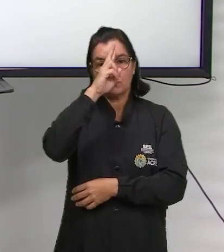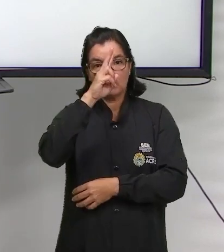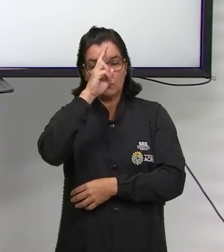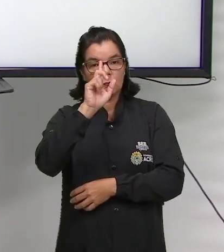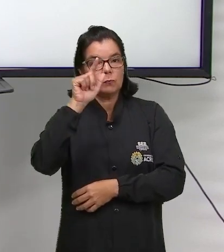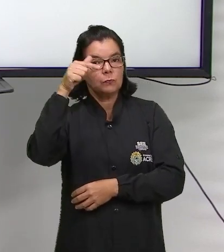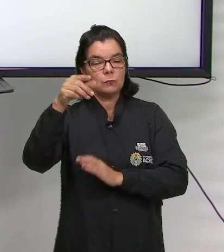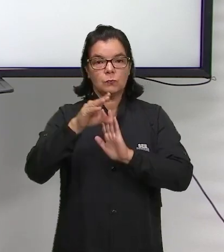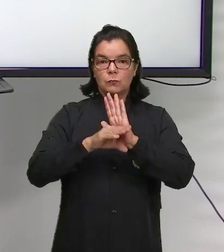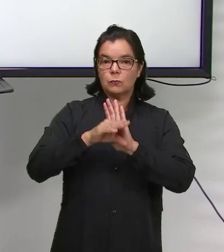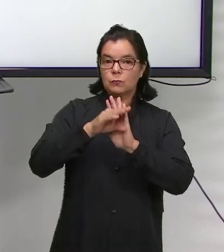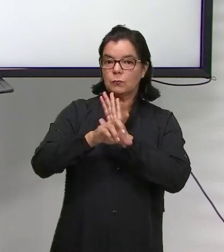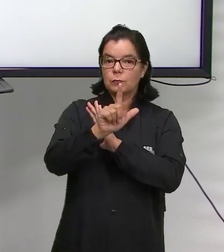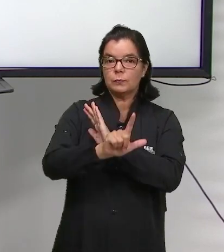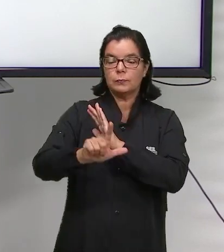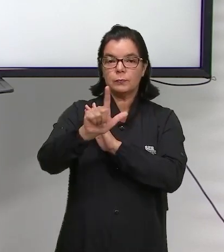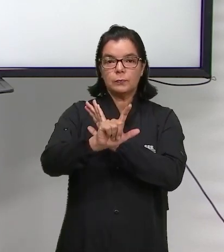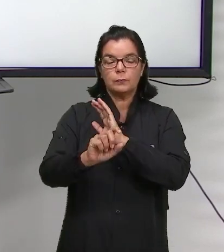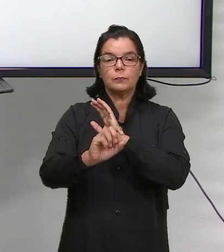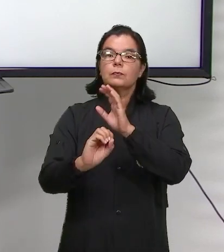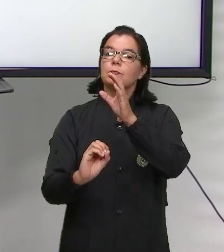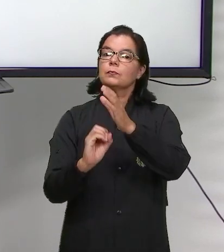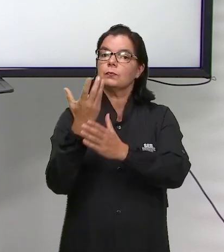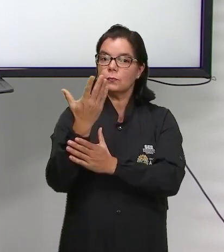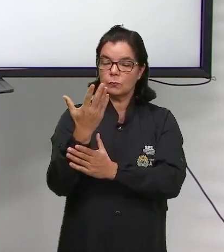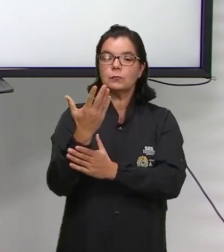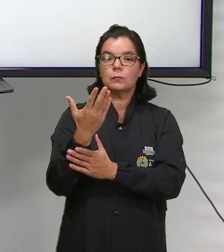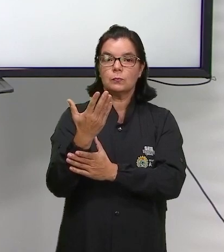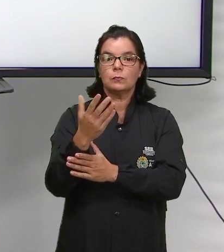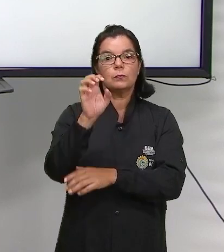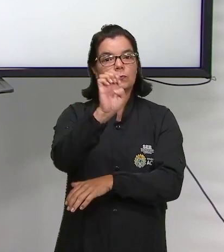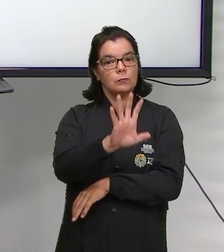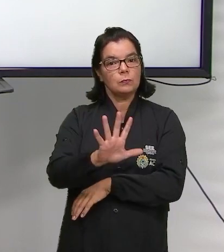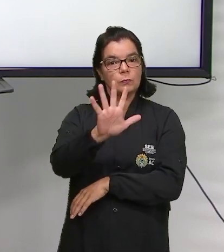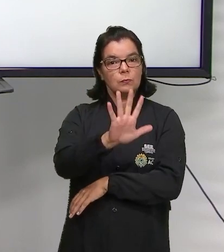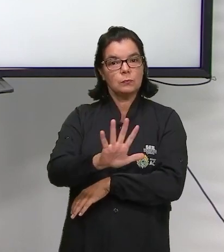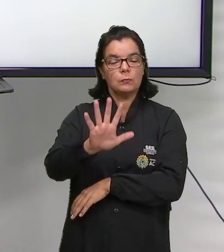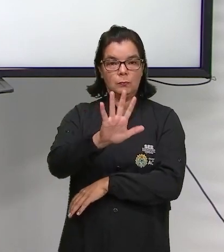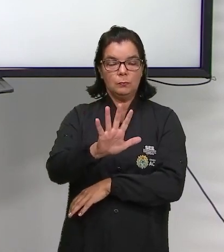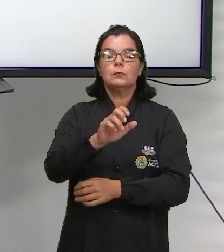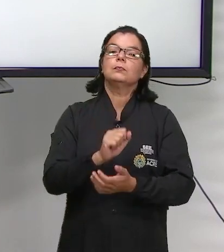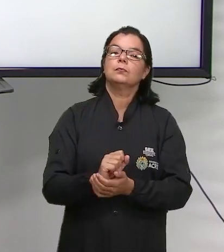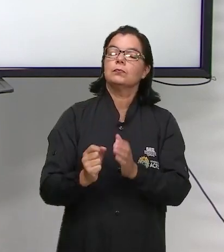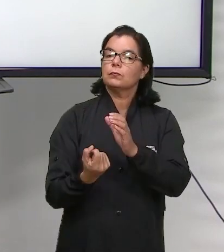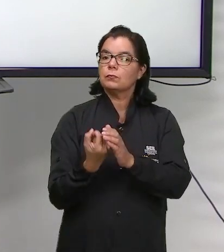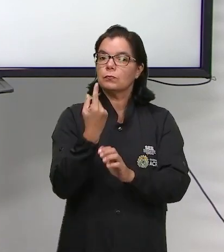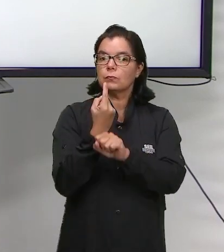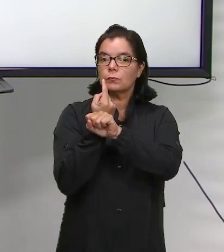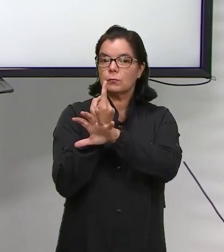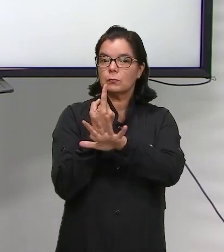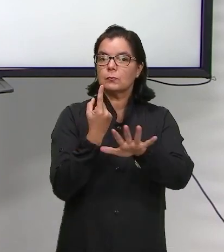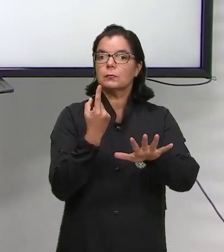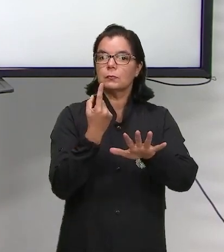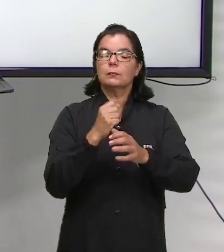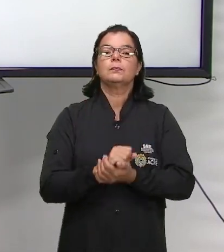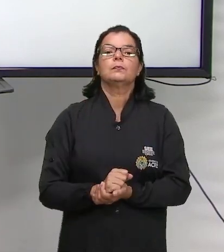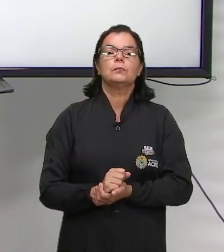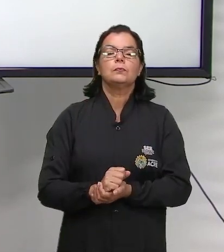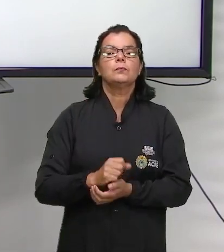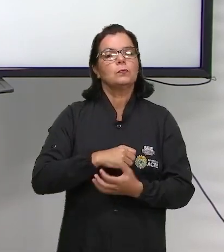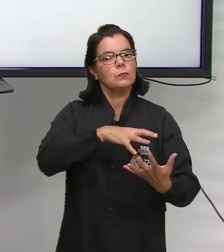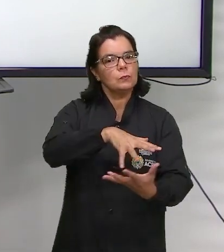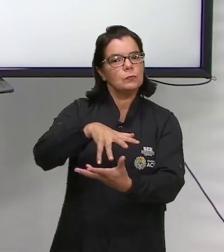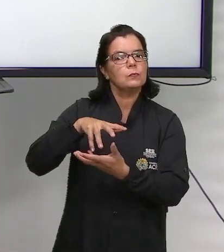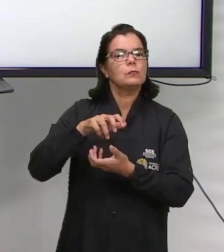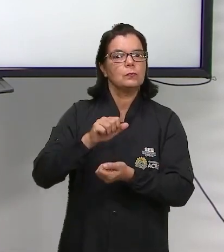outro conteúdo da literatura que aconteceu somente lá na Europa, as vanguardas europeias. Então enquanto o